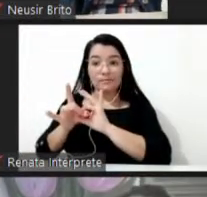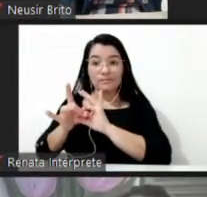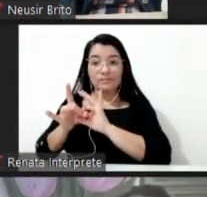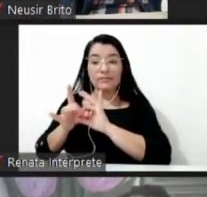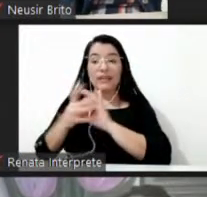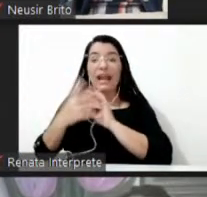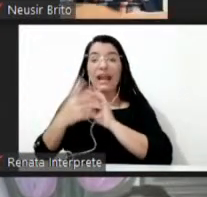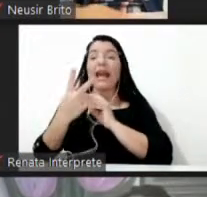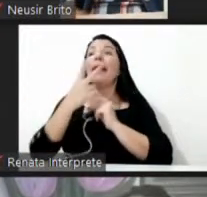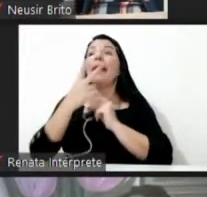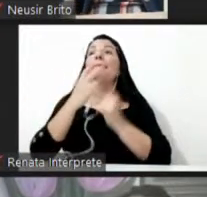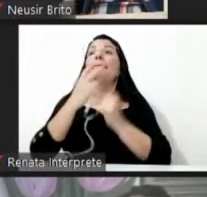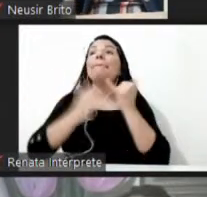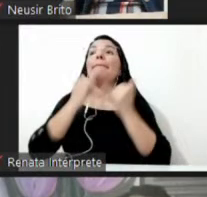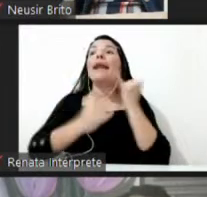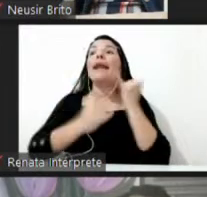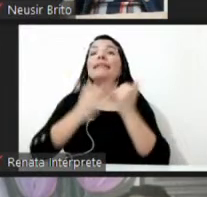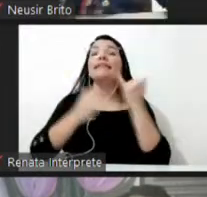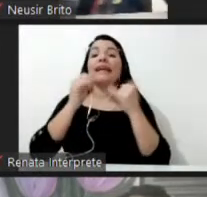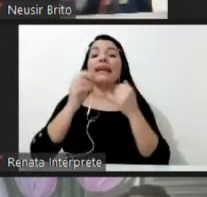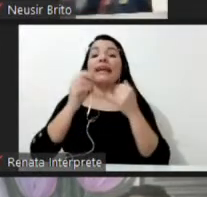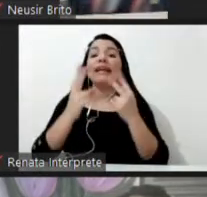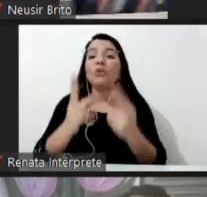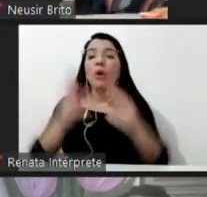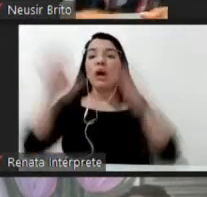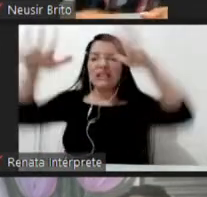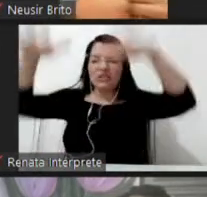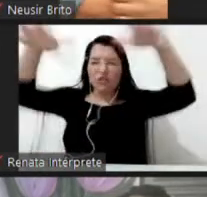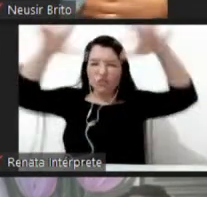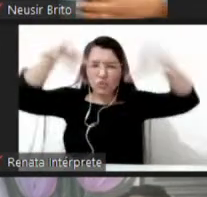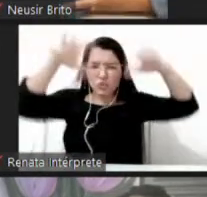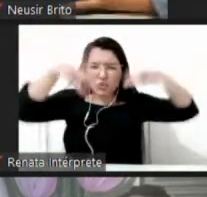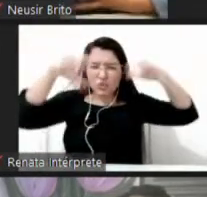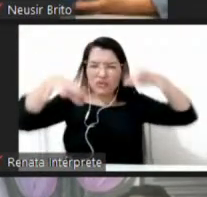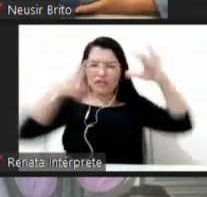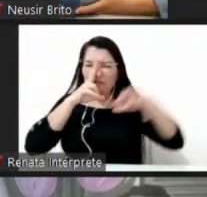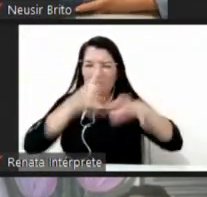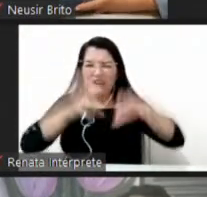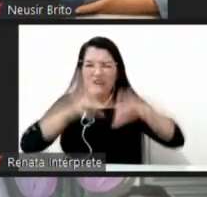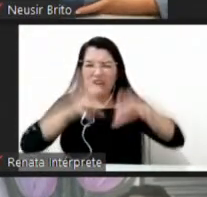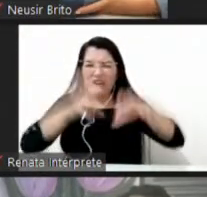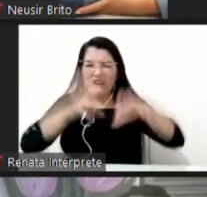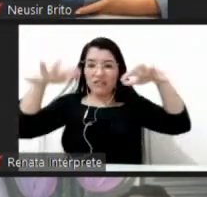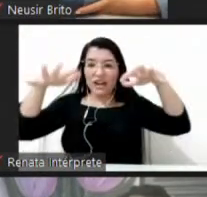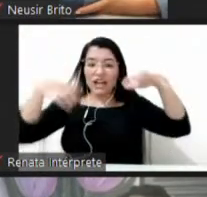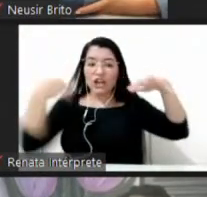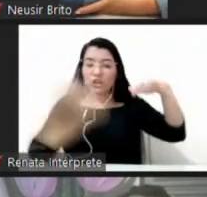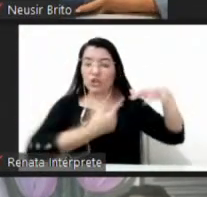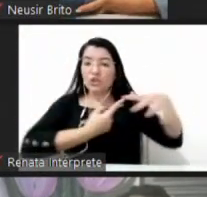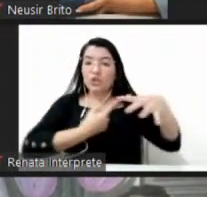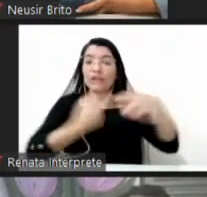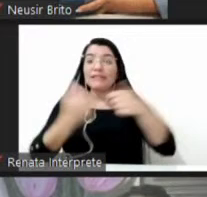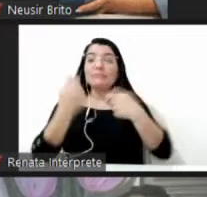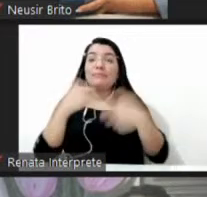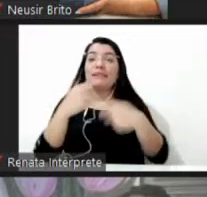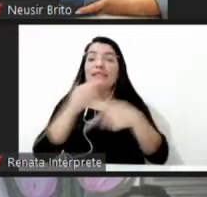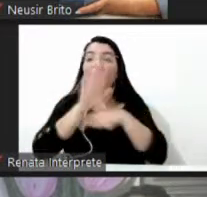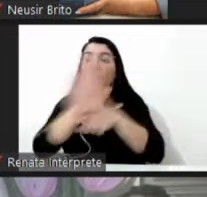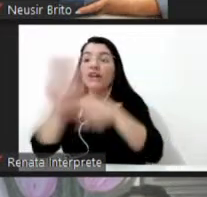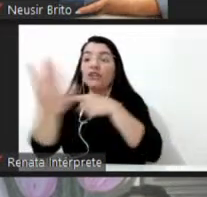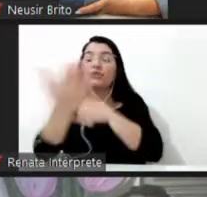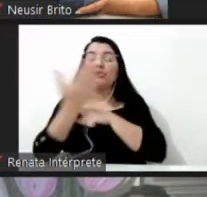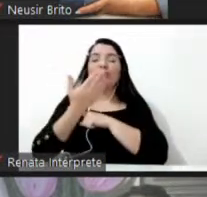tempestade, precisando uns dos outros. Então, percebemos aí o quanto é importante a presença dos